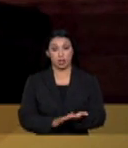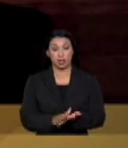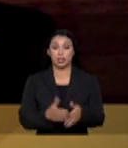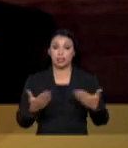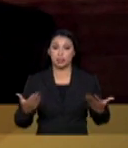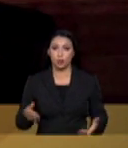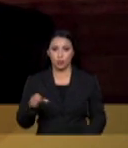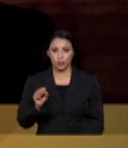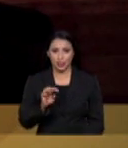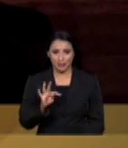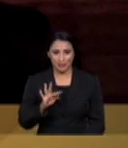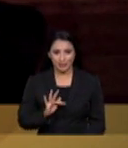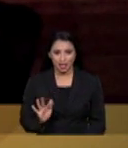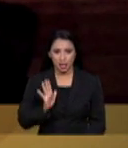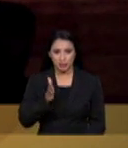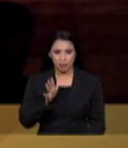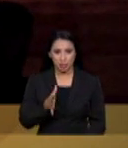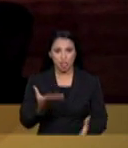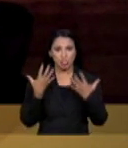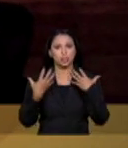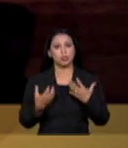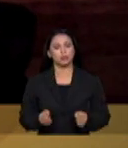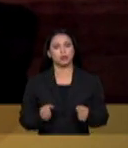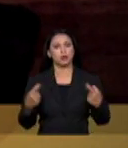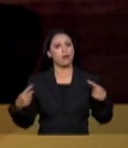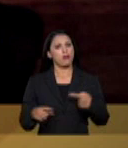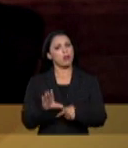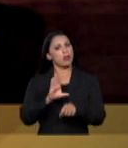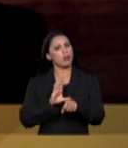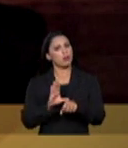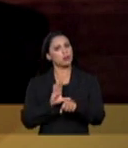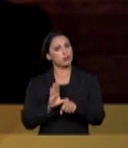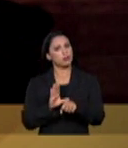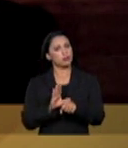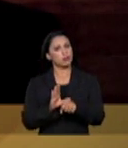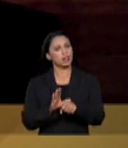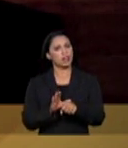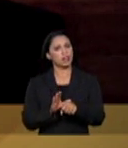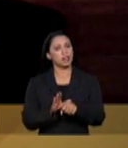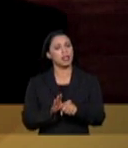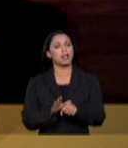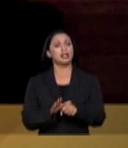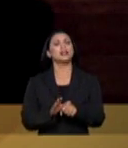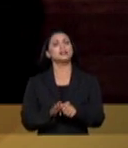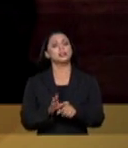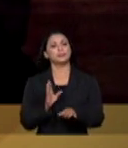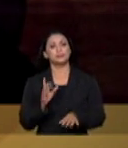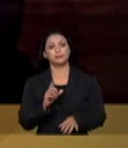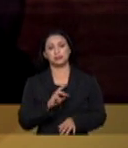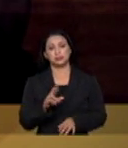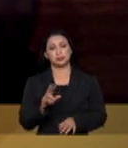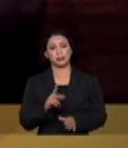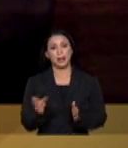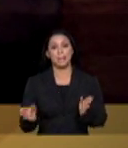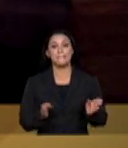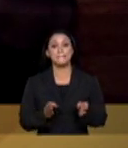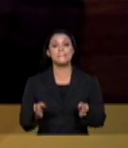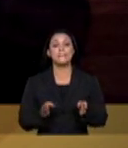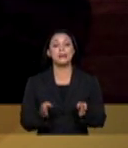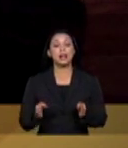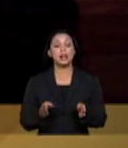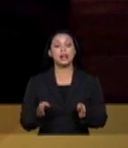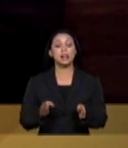tribunal já admitiu que em flagrante não se submetem pode ser prazos